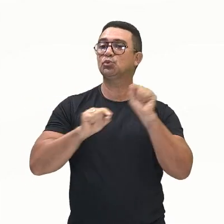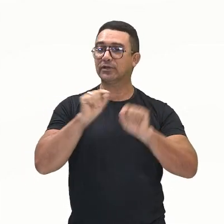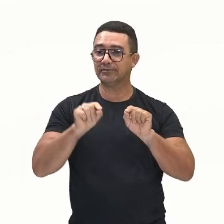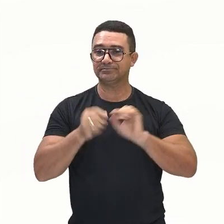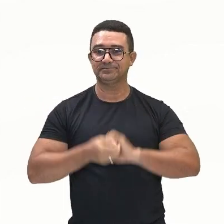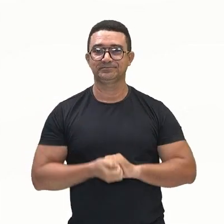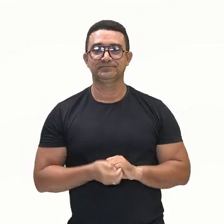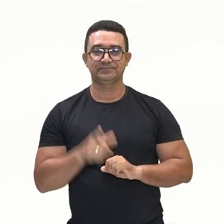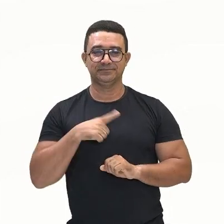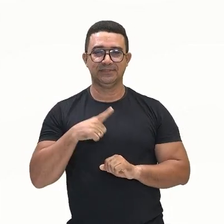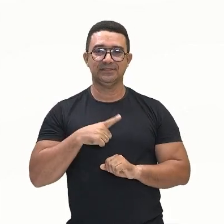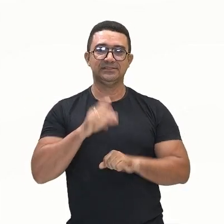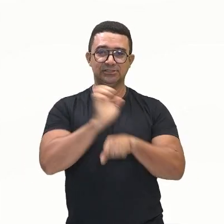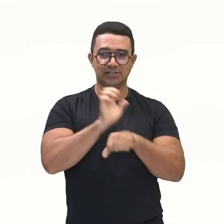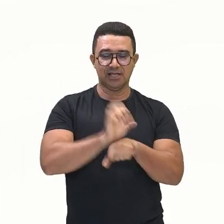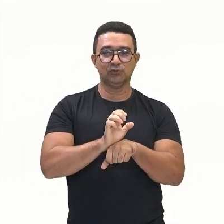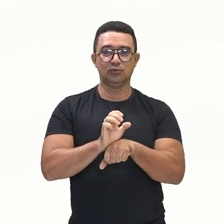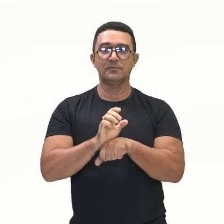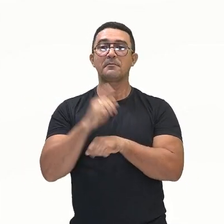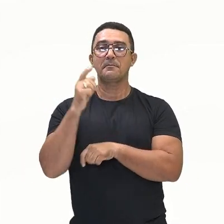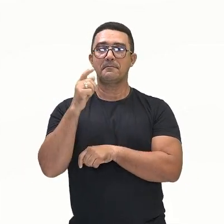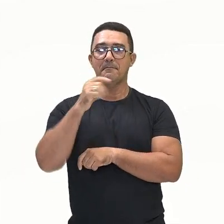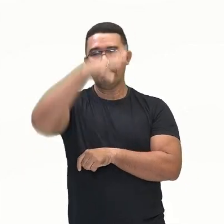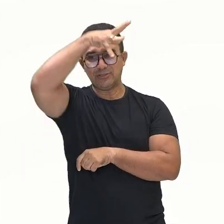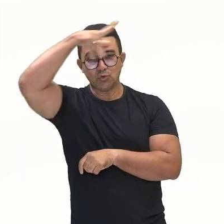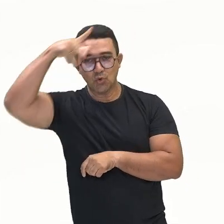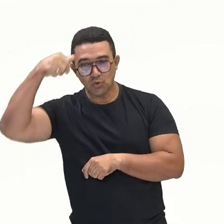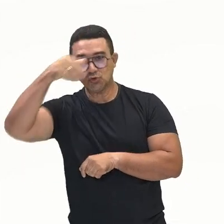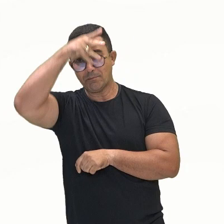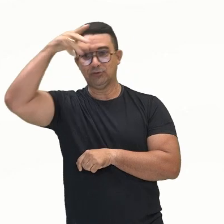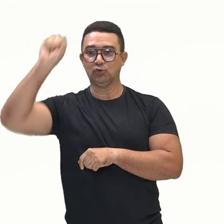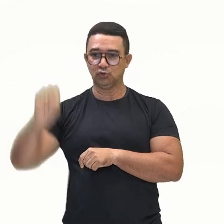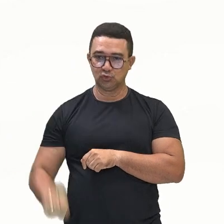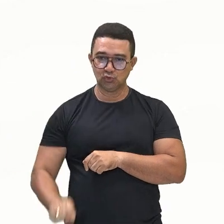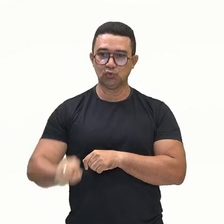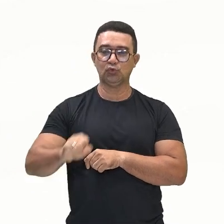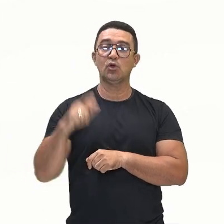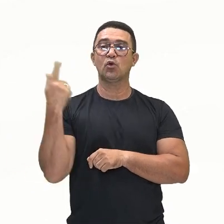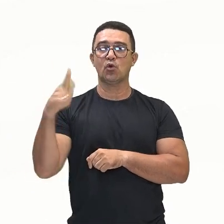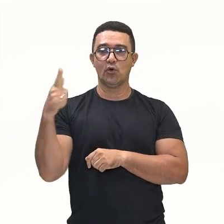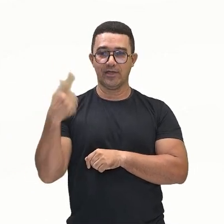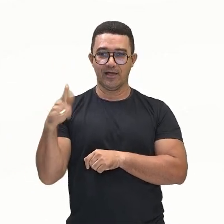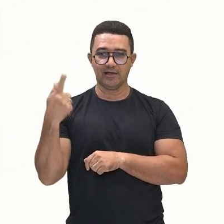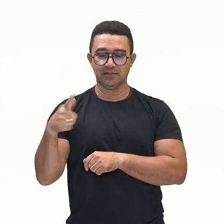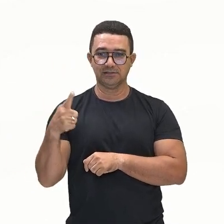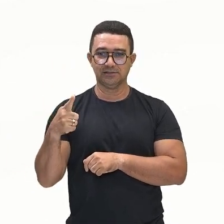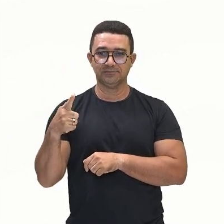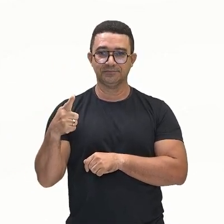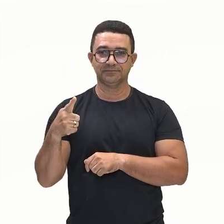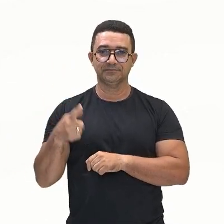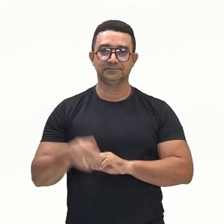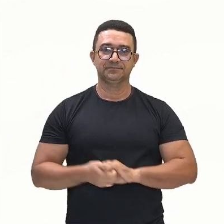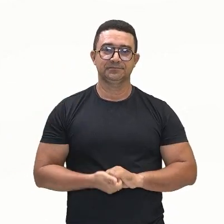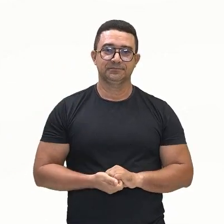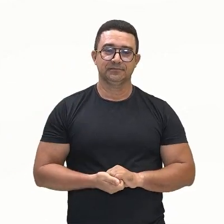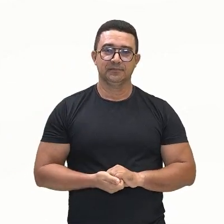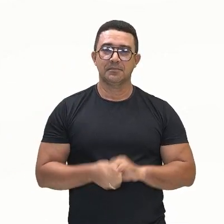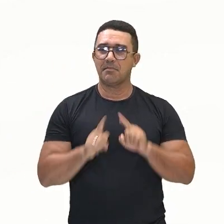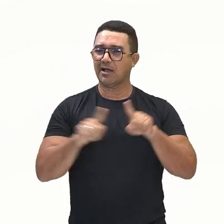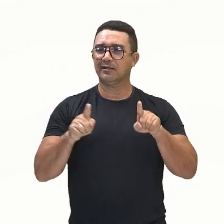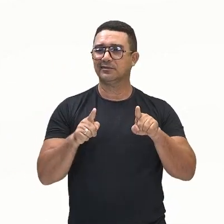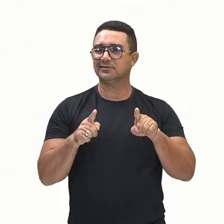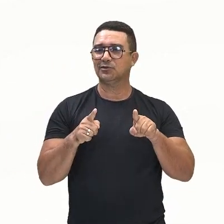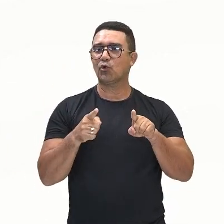gente vai ter os estados do Mato Grosso do Sul, Goiás, e não dá para identificar a localização do